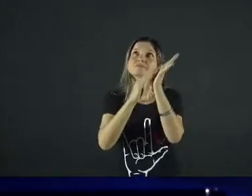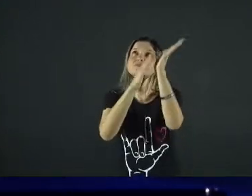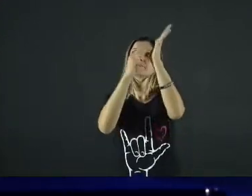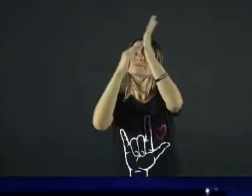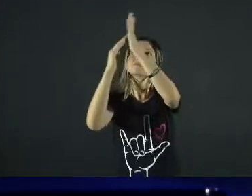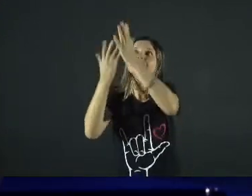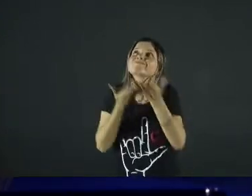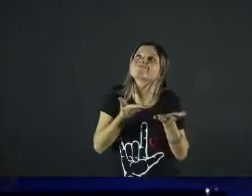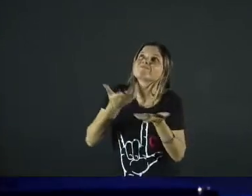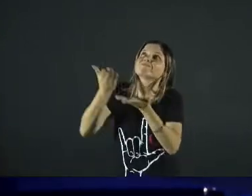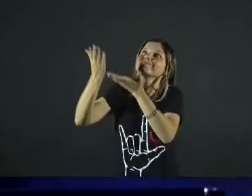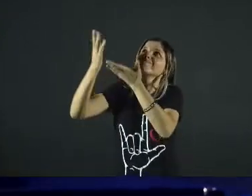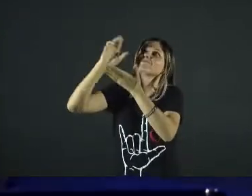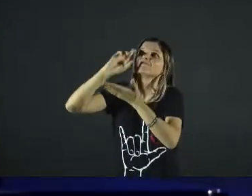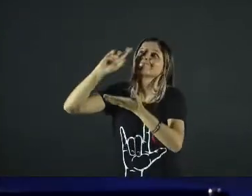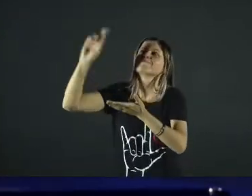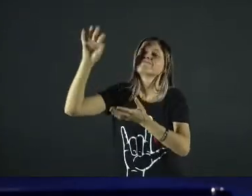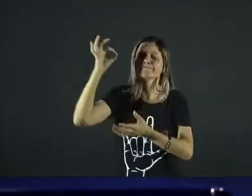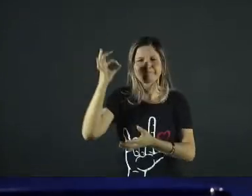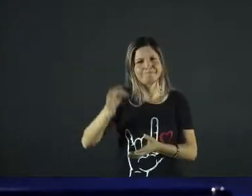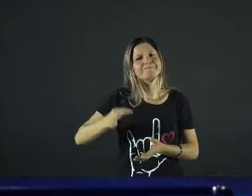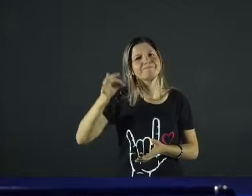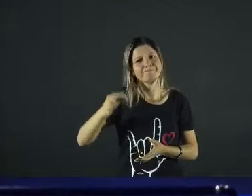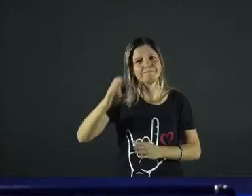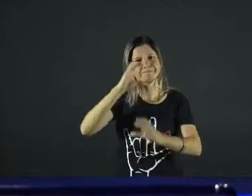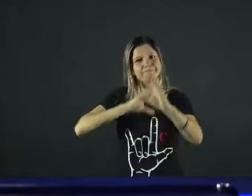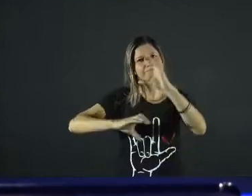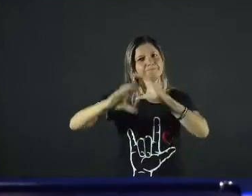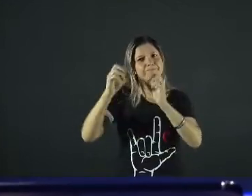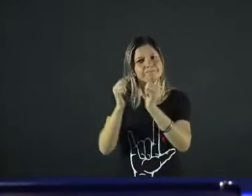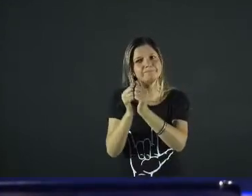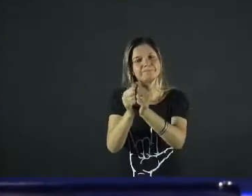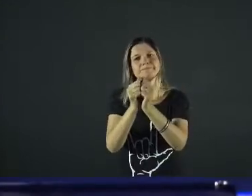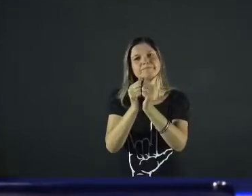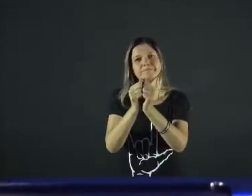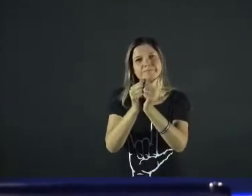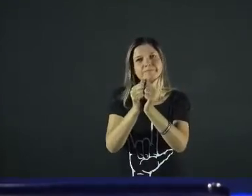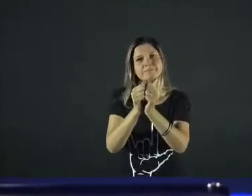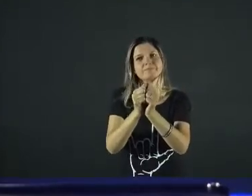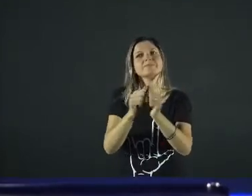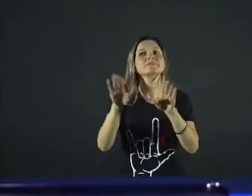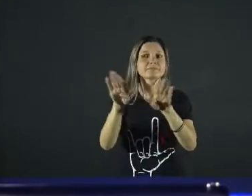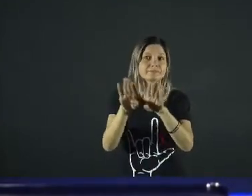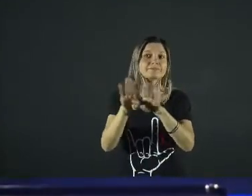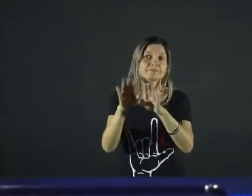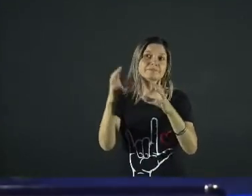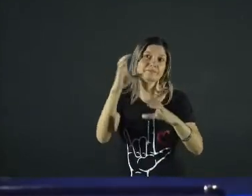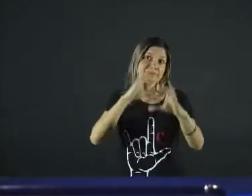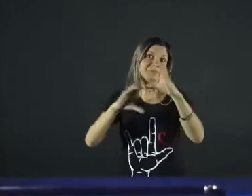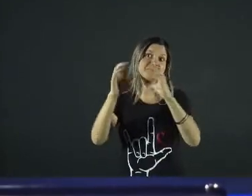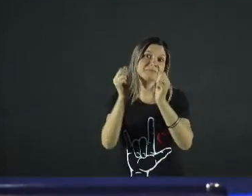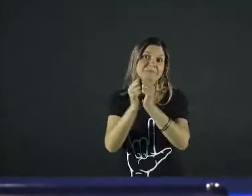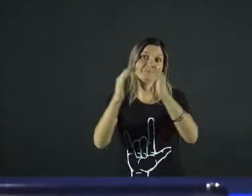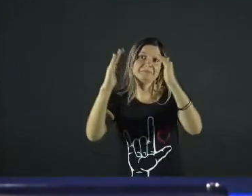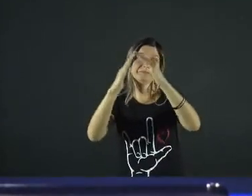eu tenho certeza que você cantou junto também na sua casa, como eu também cantei aqui na catedral.